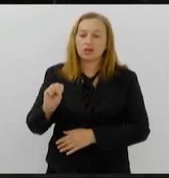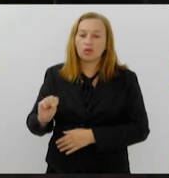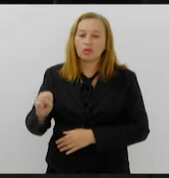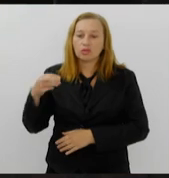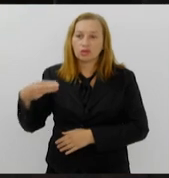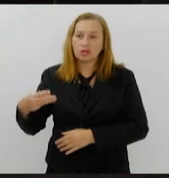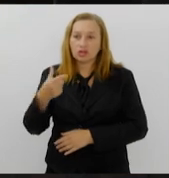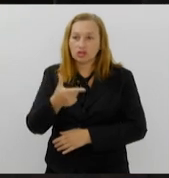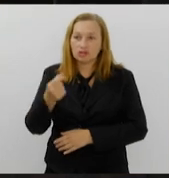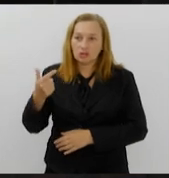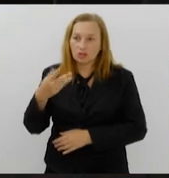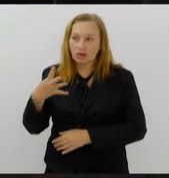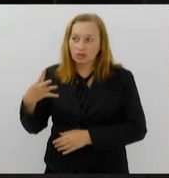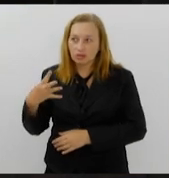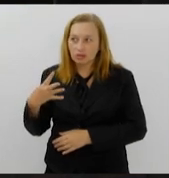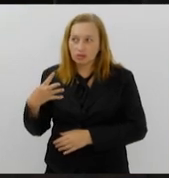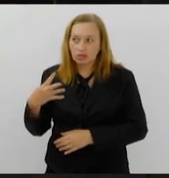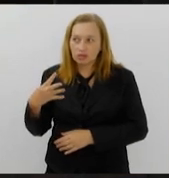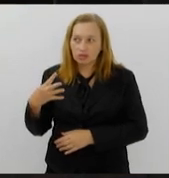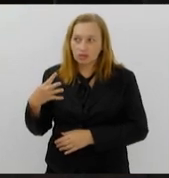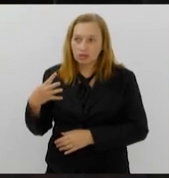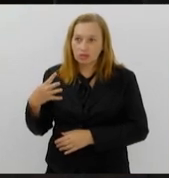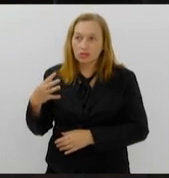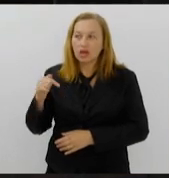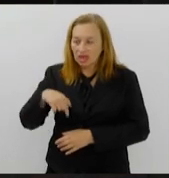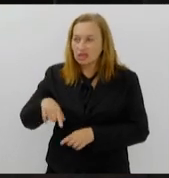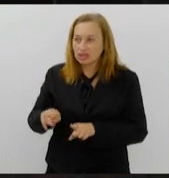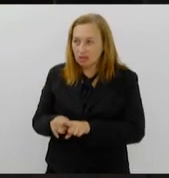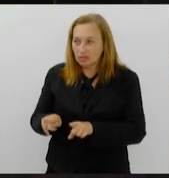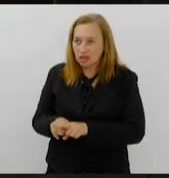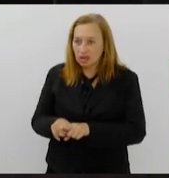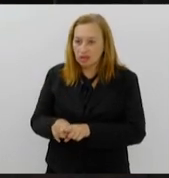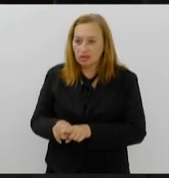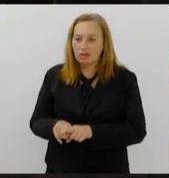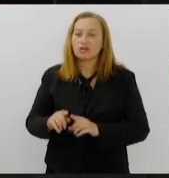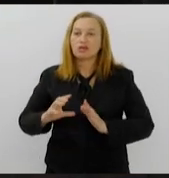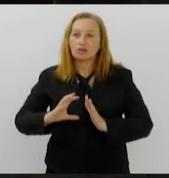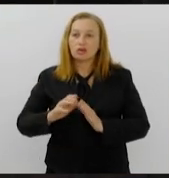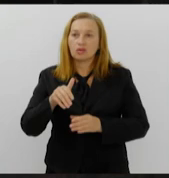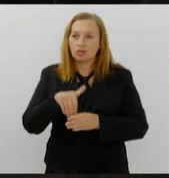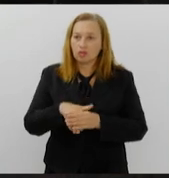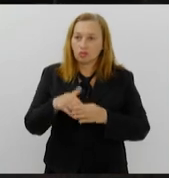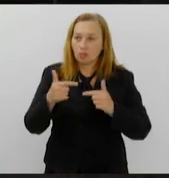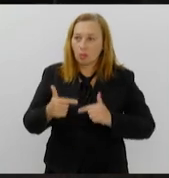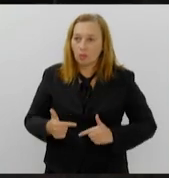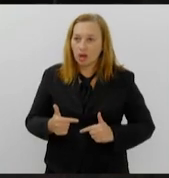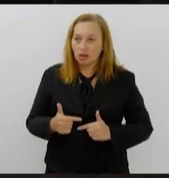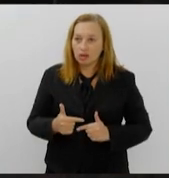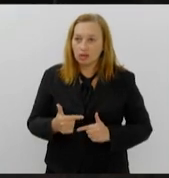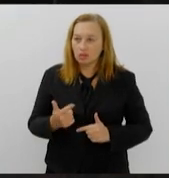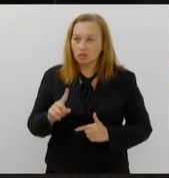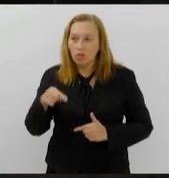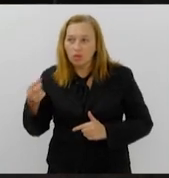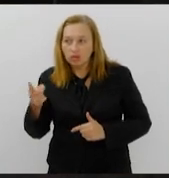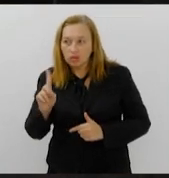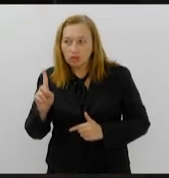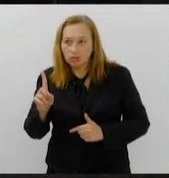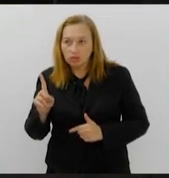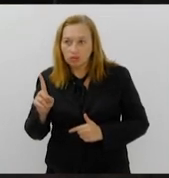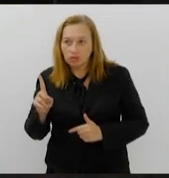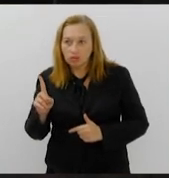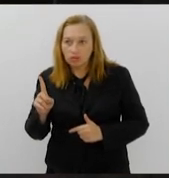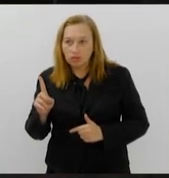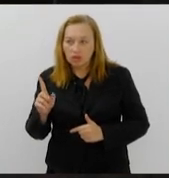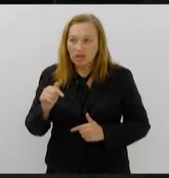783, de 24. E nesse também agora, né? Abstenção no outro, não? Não,